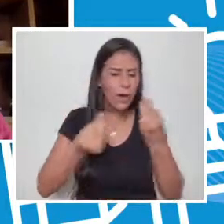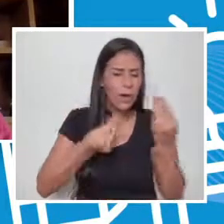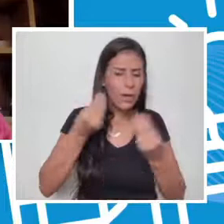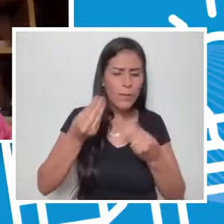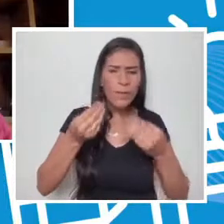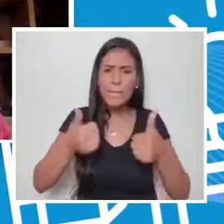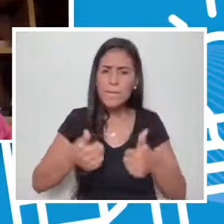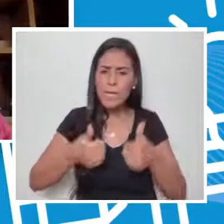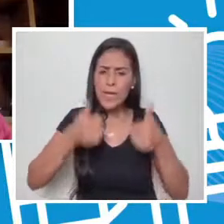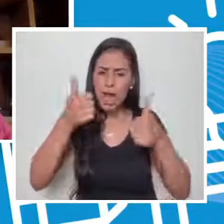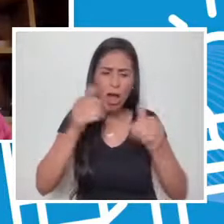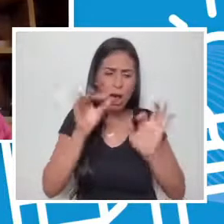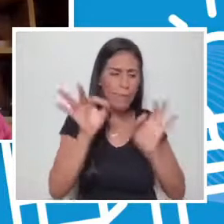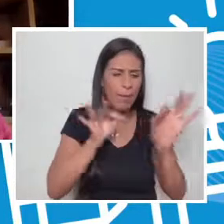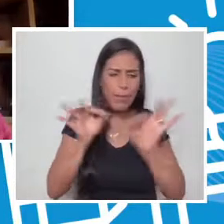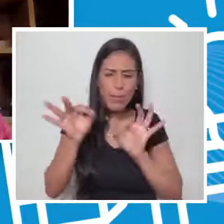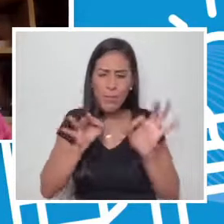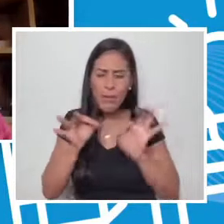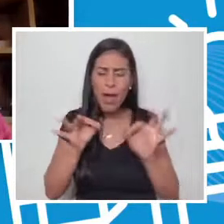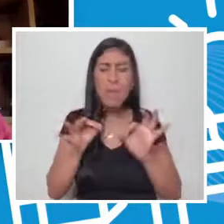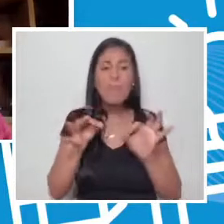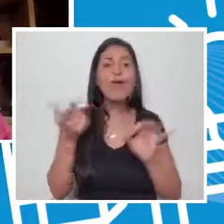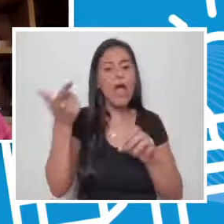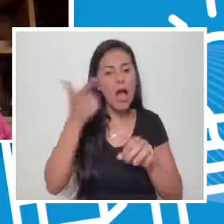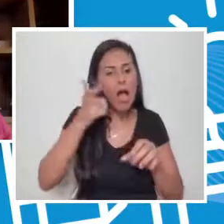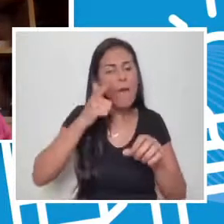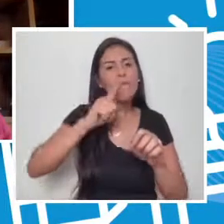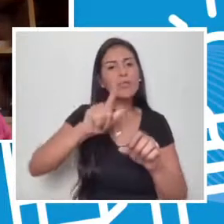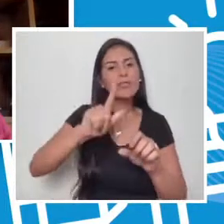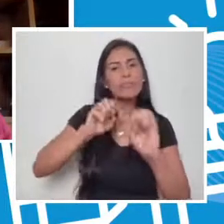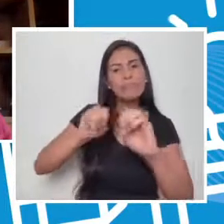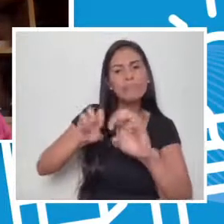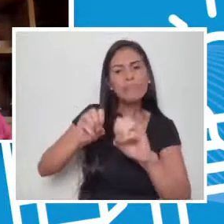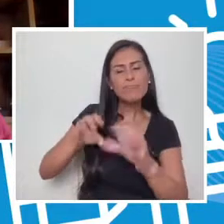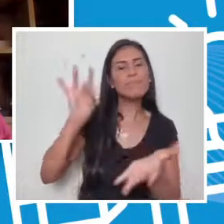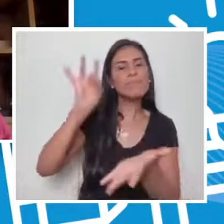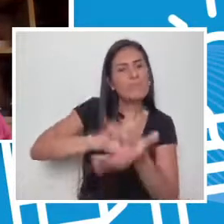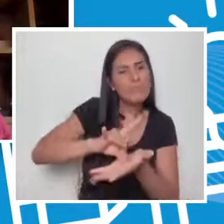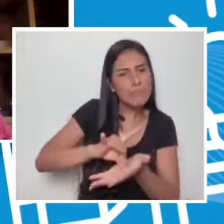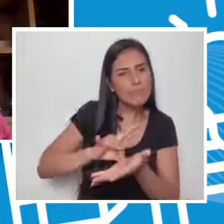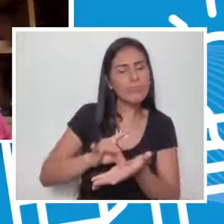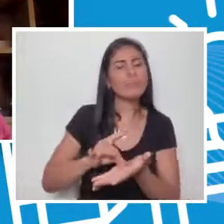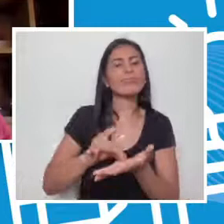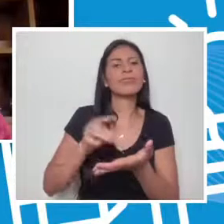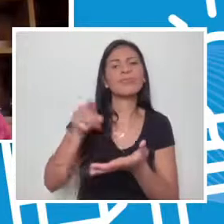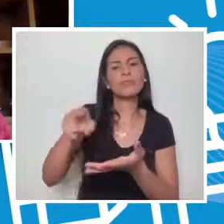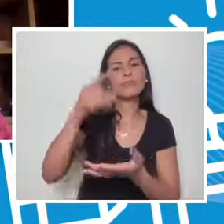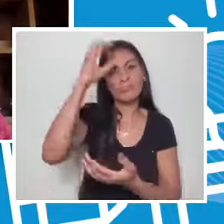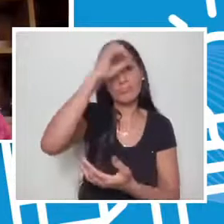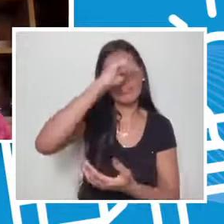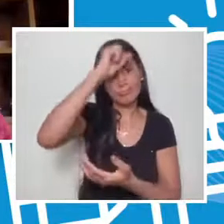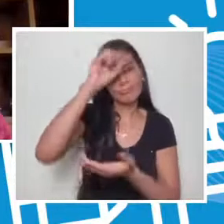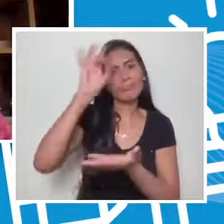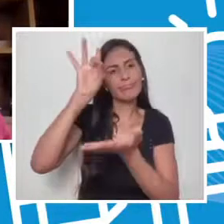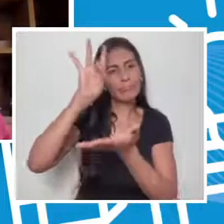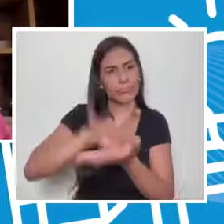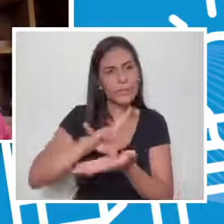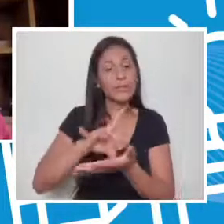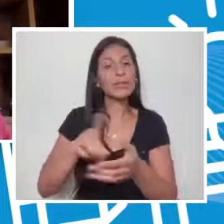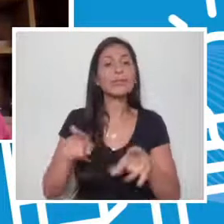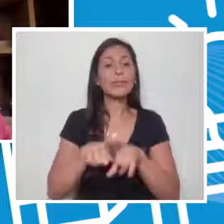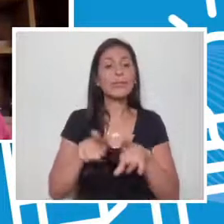essa efetividade. Que a gente precisa ter muita atenção